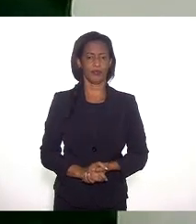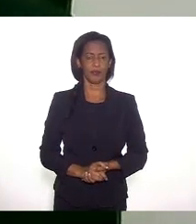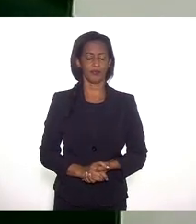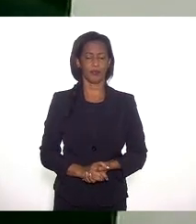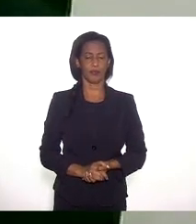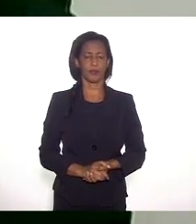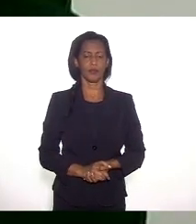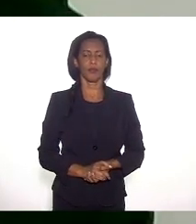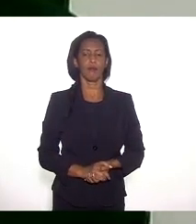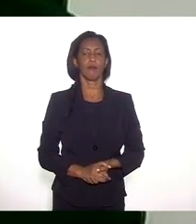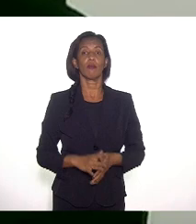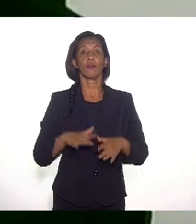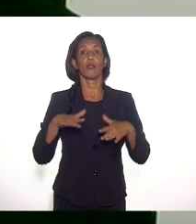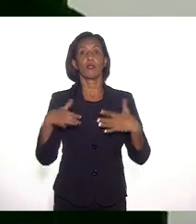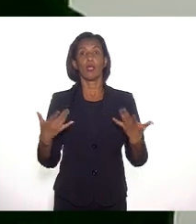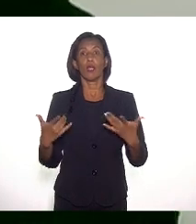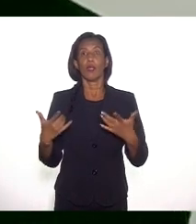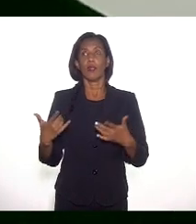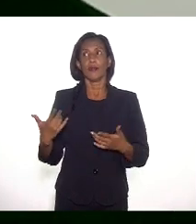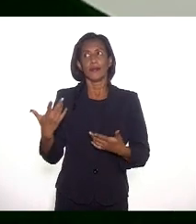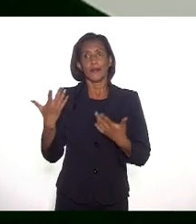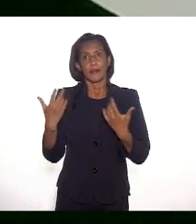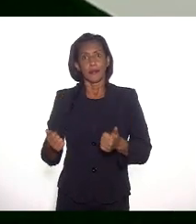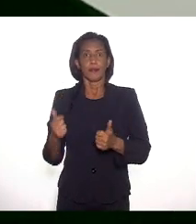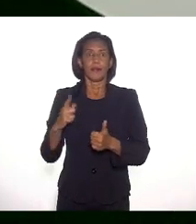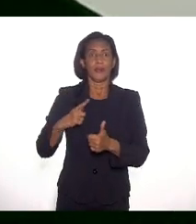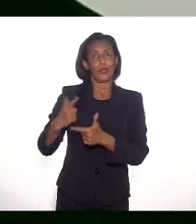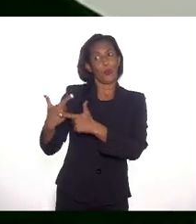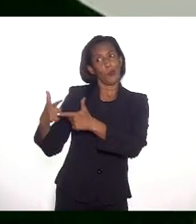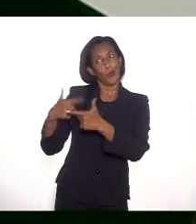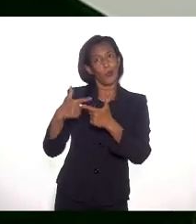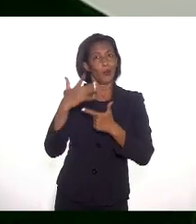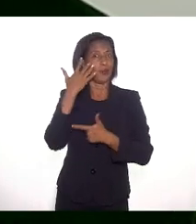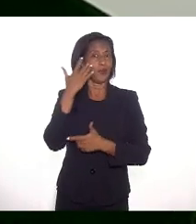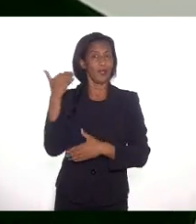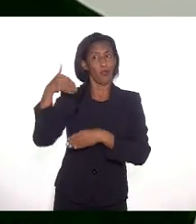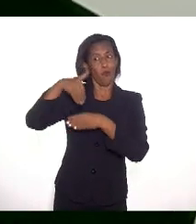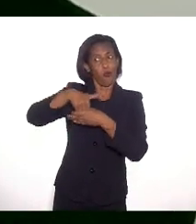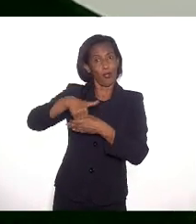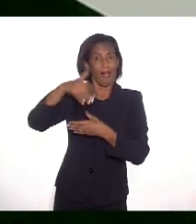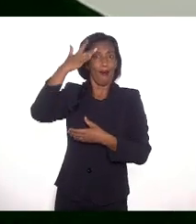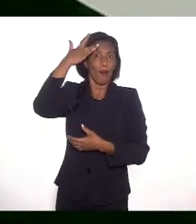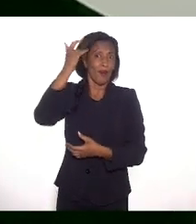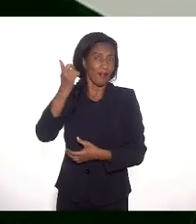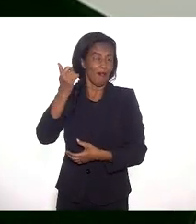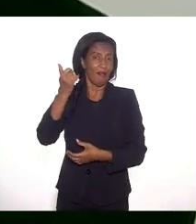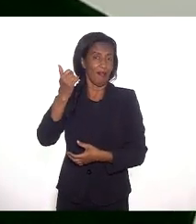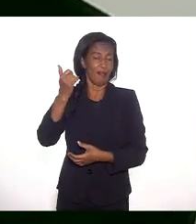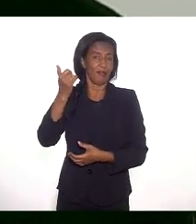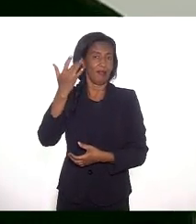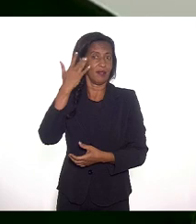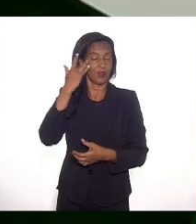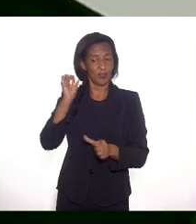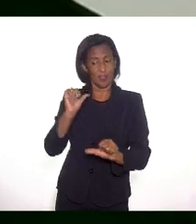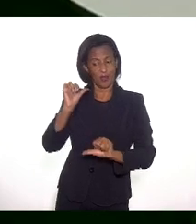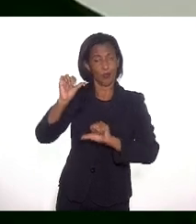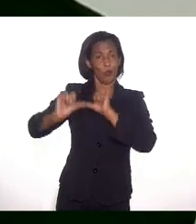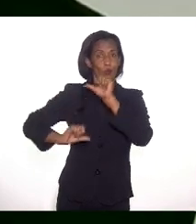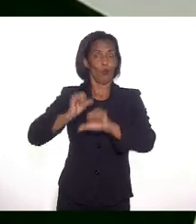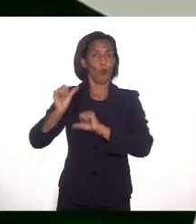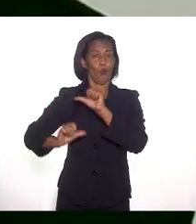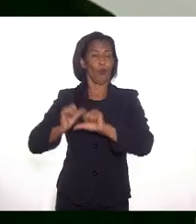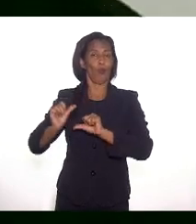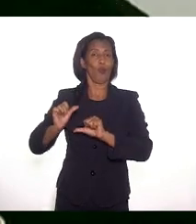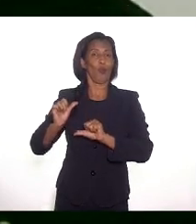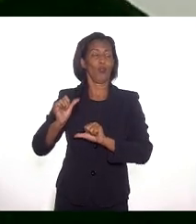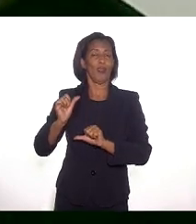Não, nós vamos ter um problema, talvez não consigamos votar amanhã, nós vamos precisar votar na terça-feira, porque vai ter que estar publicado, não tem